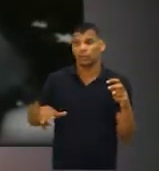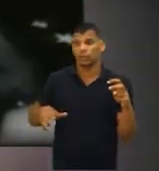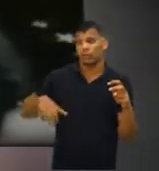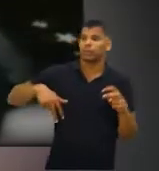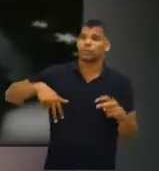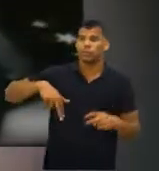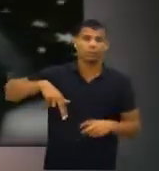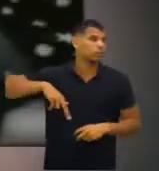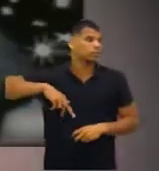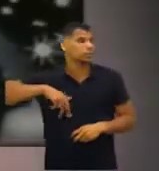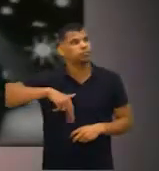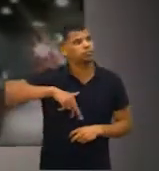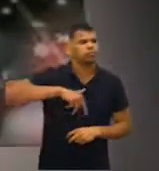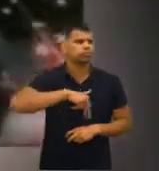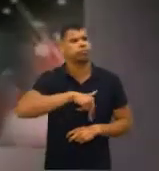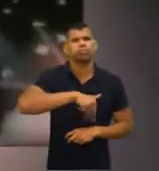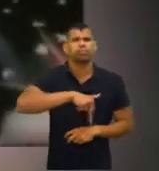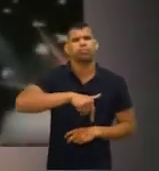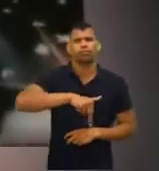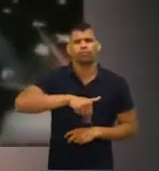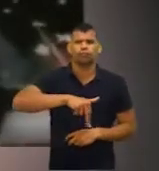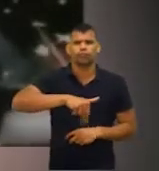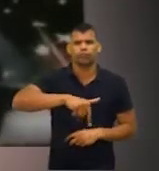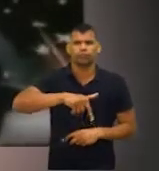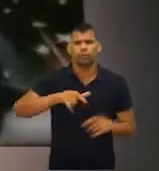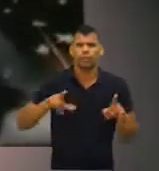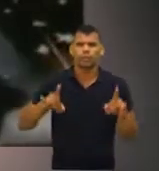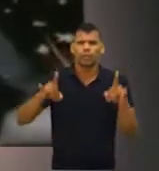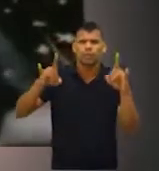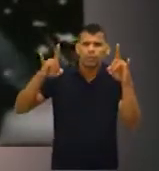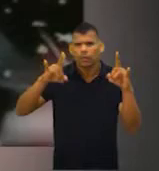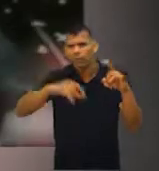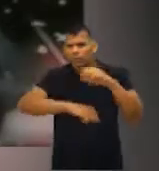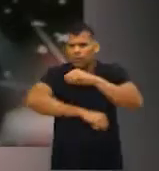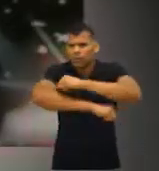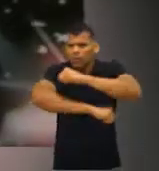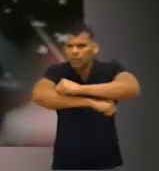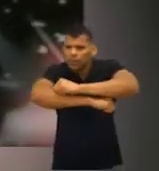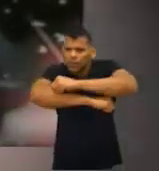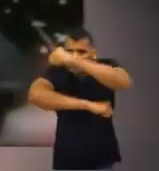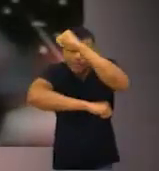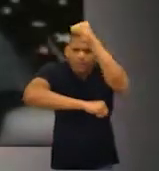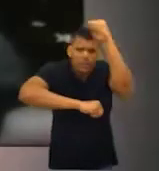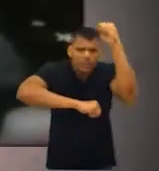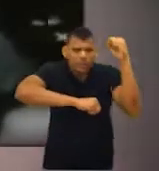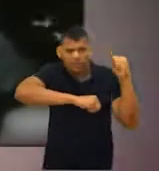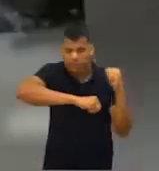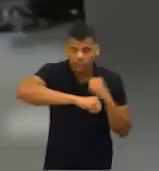Alguns edifícios explodiam, pessoas corriam, eu disse bom dia e